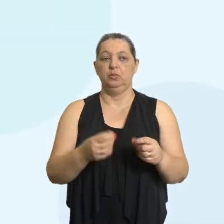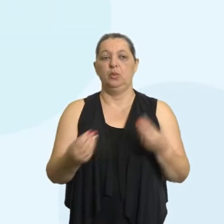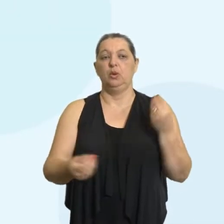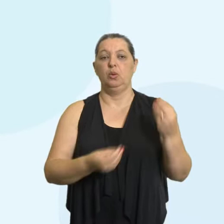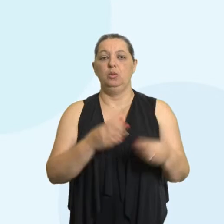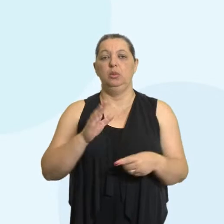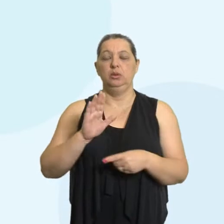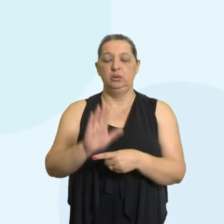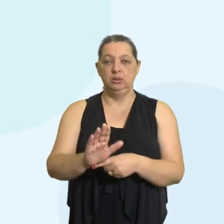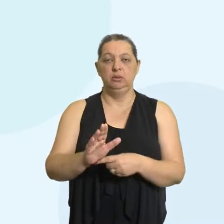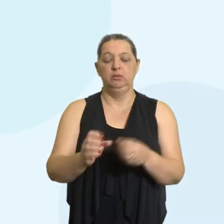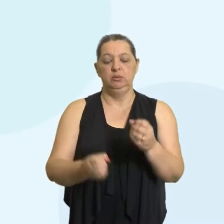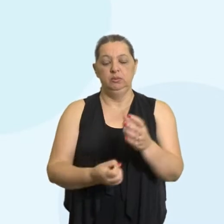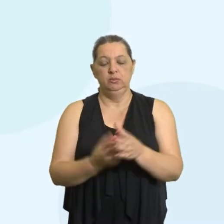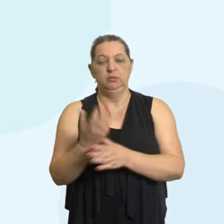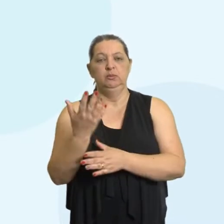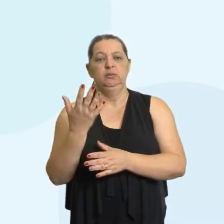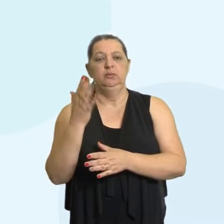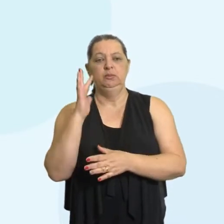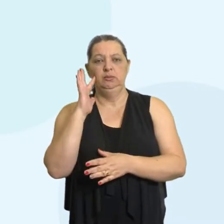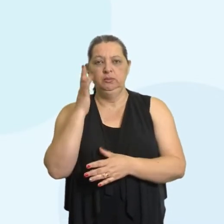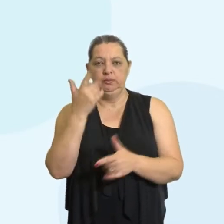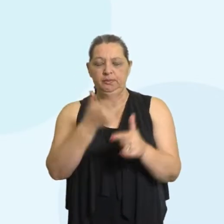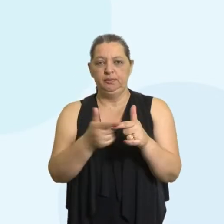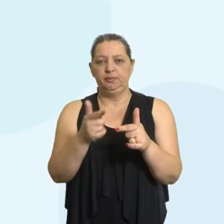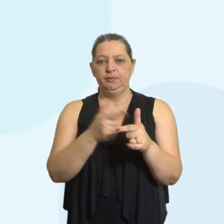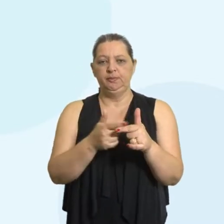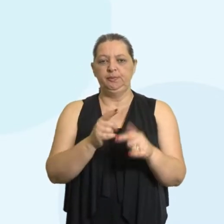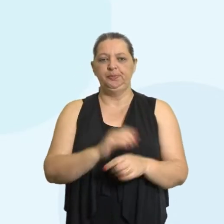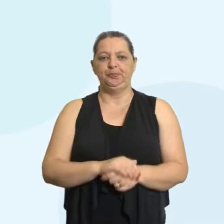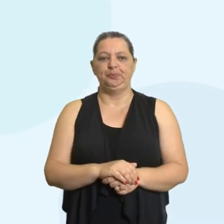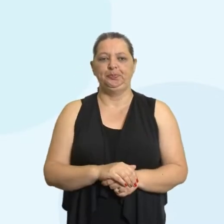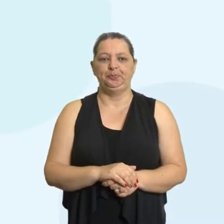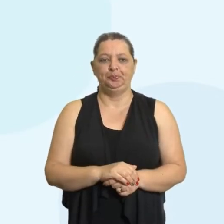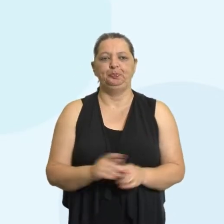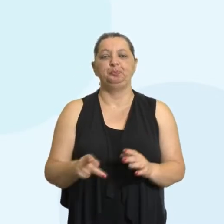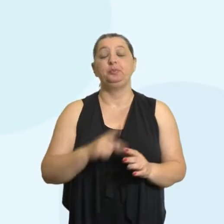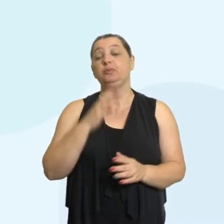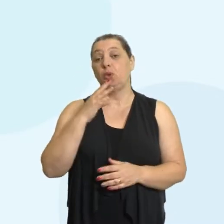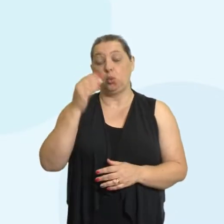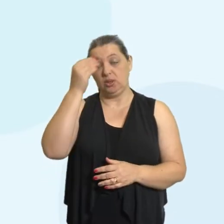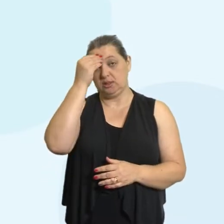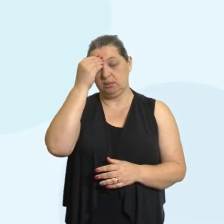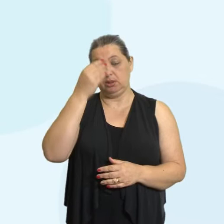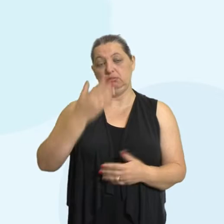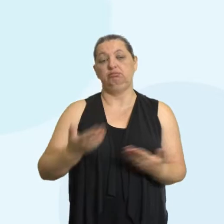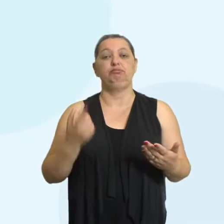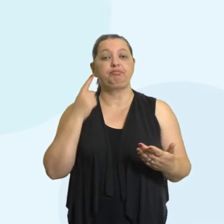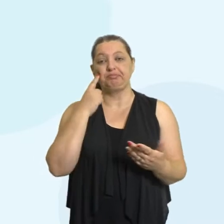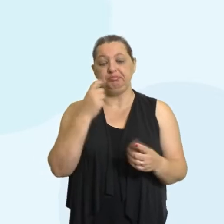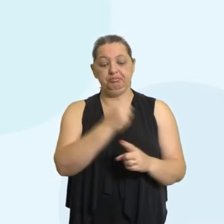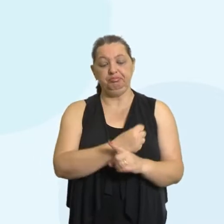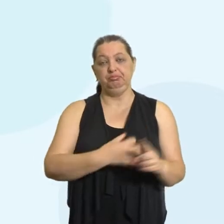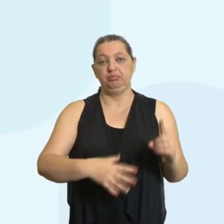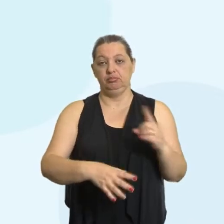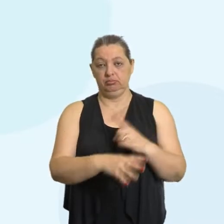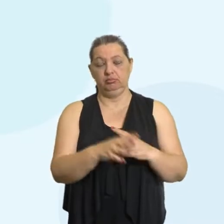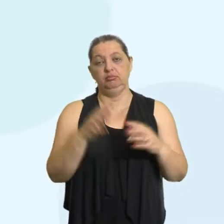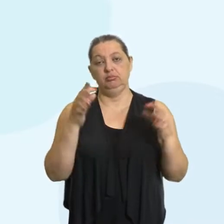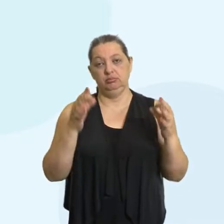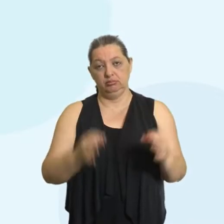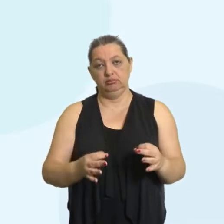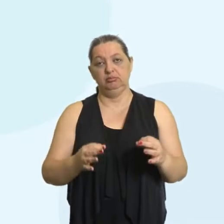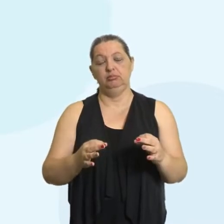como colaborar e criar soluções para isso aí para esse conhecimento né pensando na sociedade mais justa justa